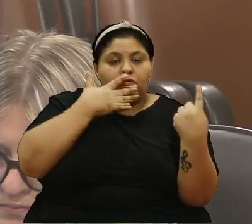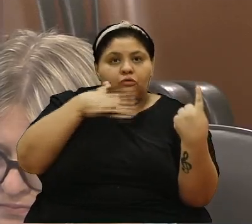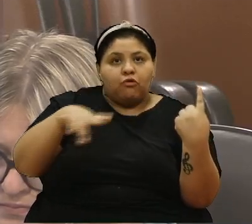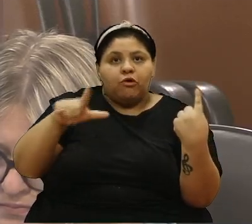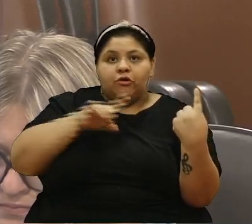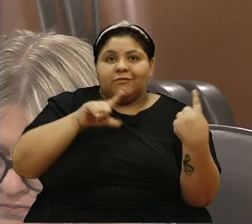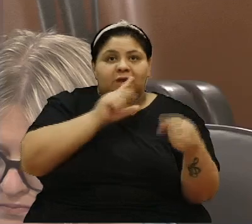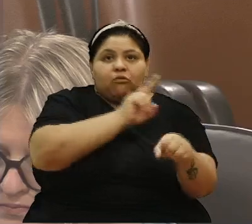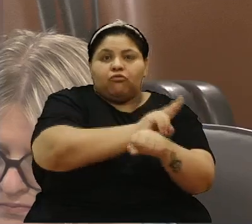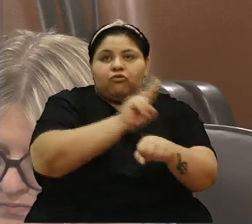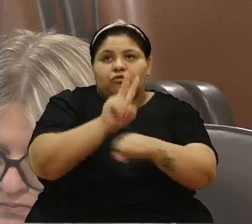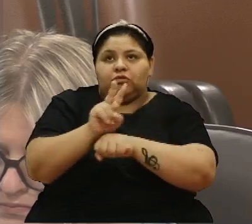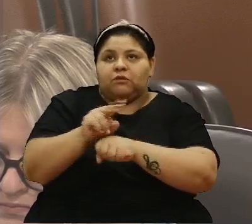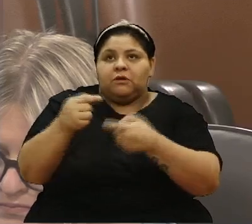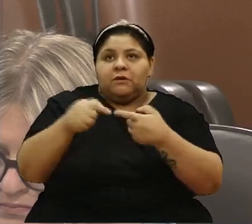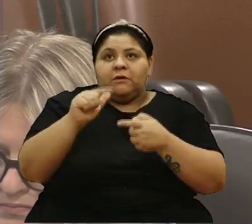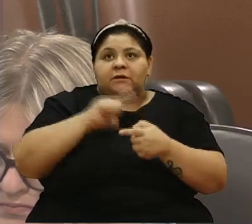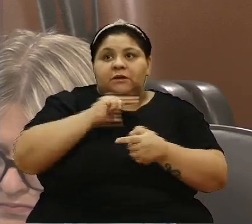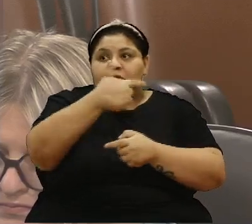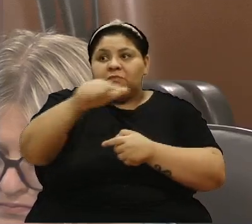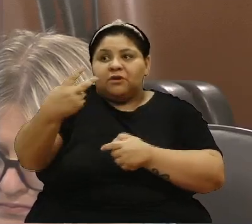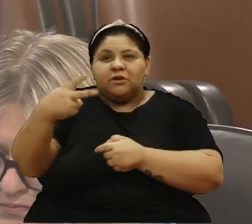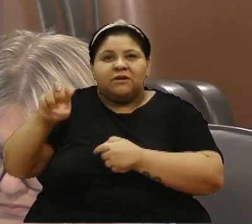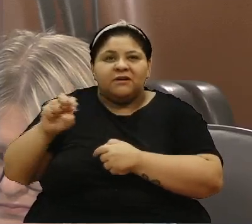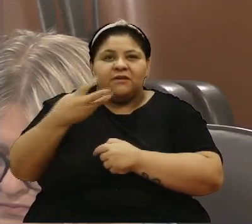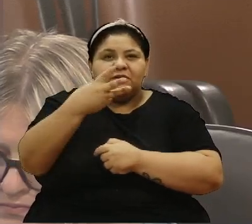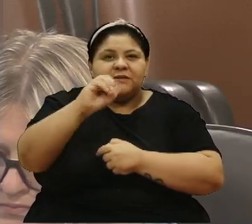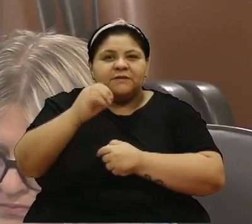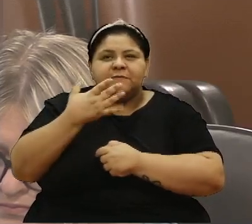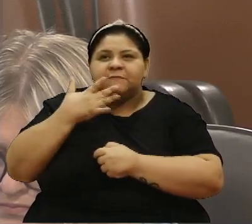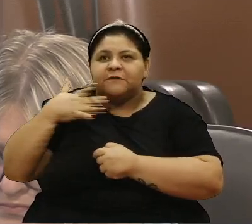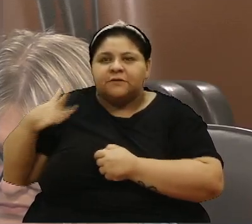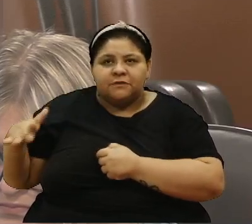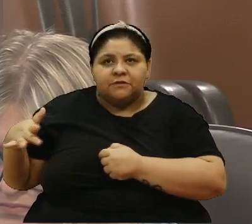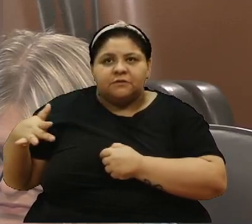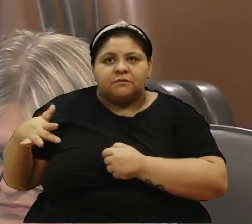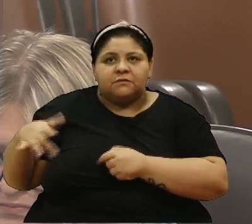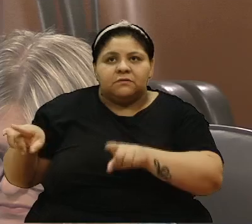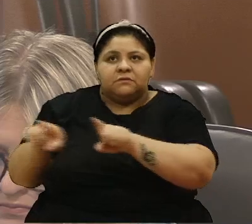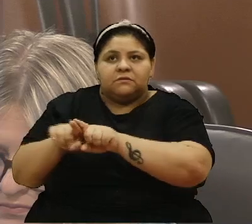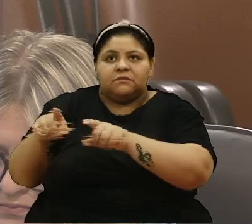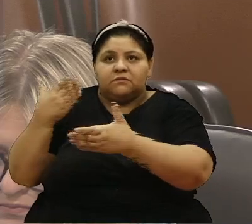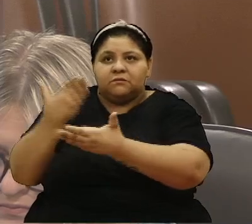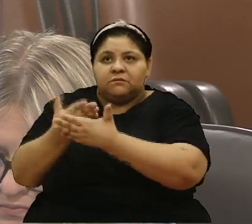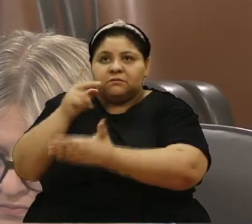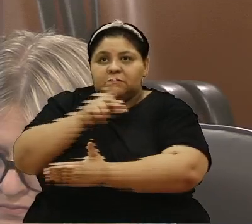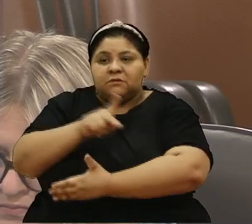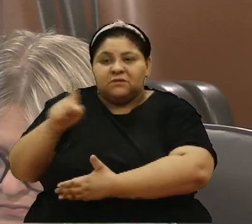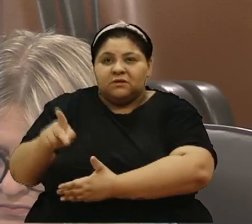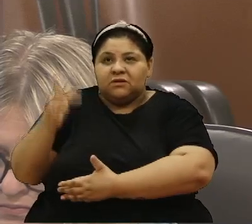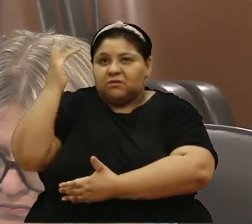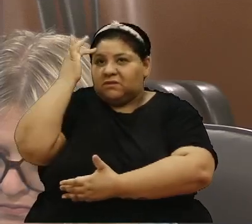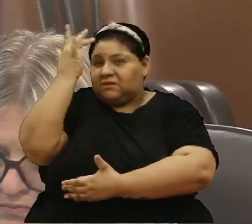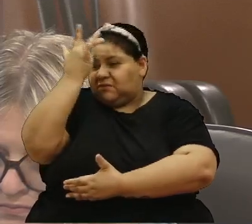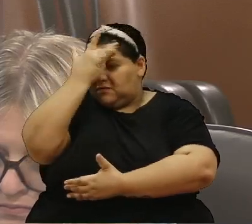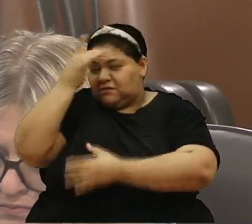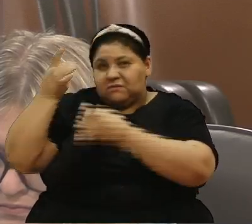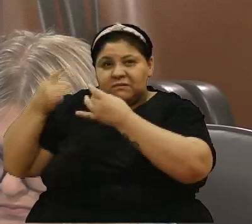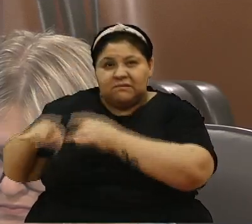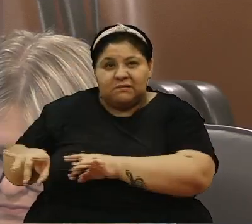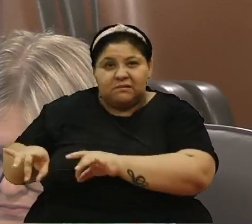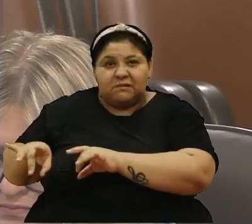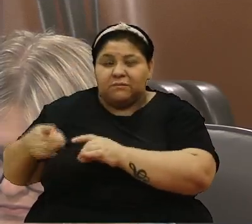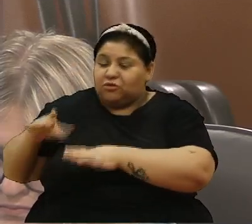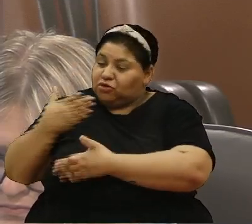tenha um cuidador, mas tem outras 25, 30 crianças que estão tendo uma aula com o professor com a saúde mental abalada, que prejudica todo